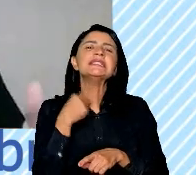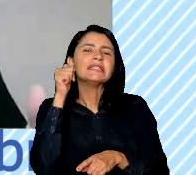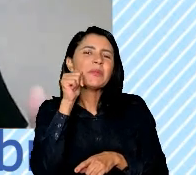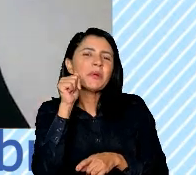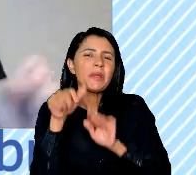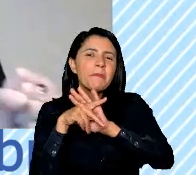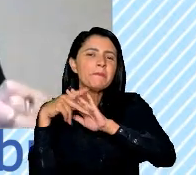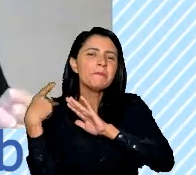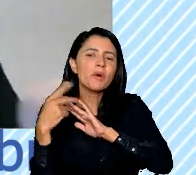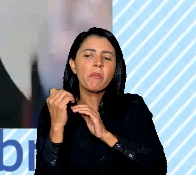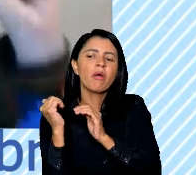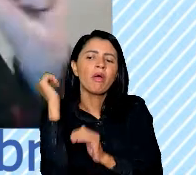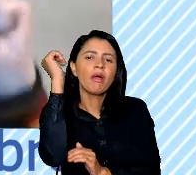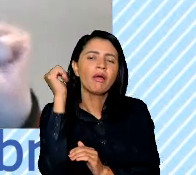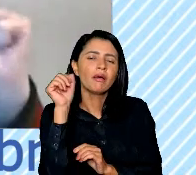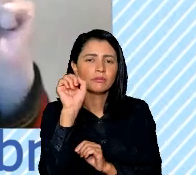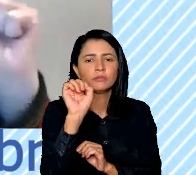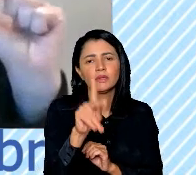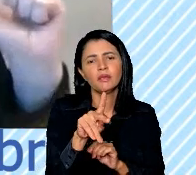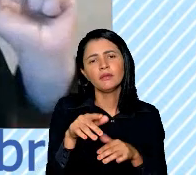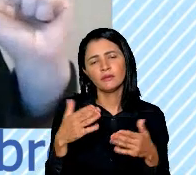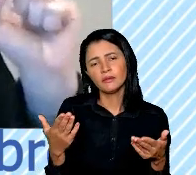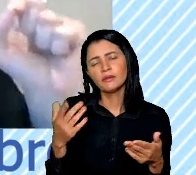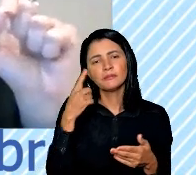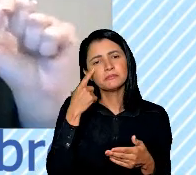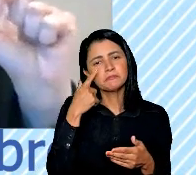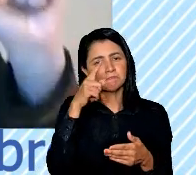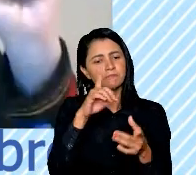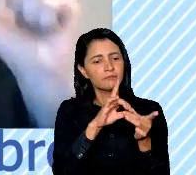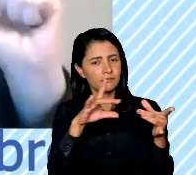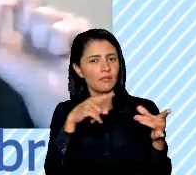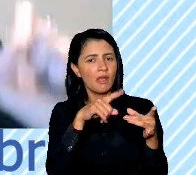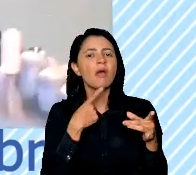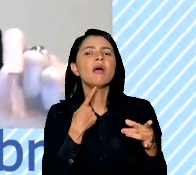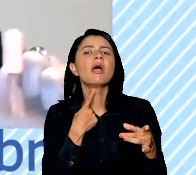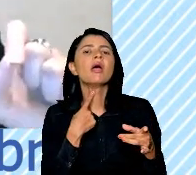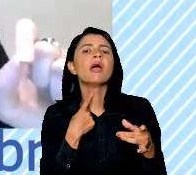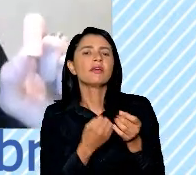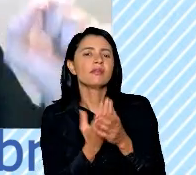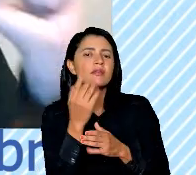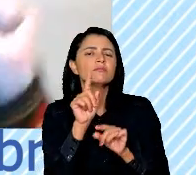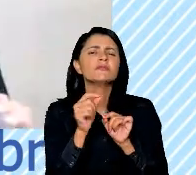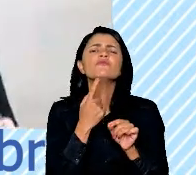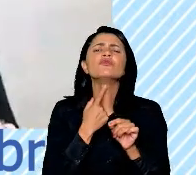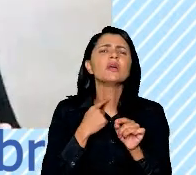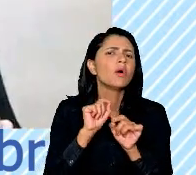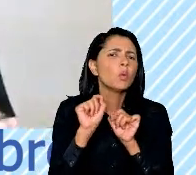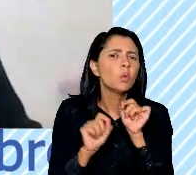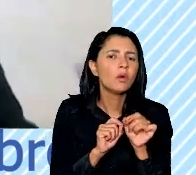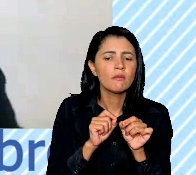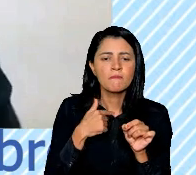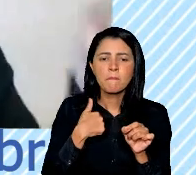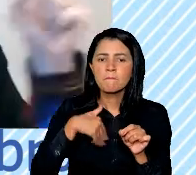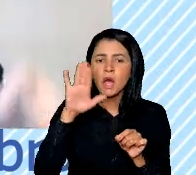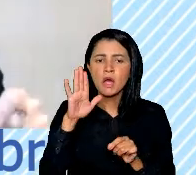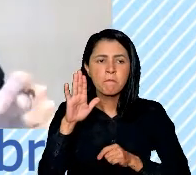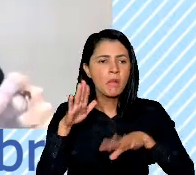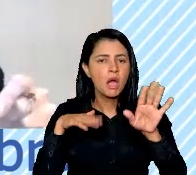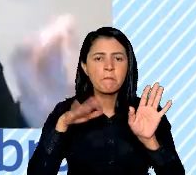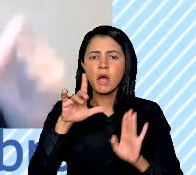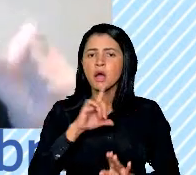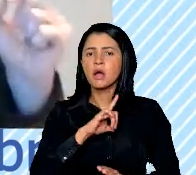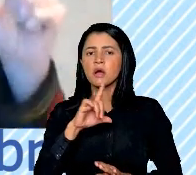feminino por excelência. Pois bem, o cerne da democracia é o desejo. O desejo de quê? O desejo de ter mais. O desejo